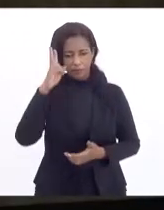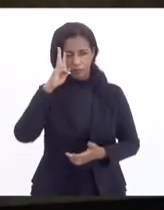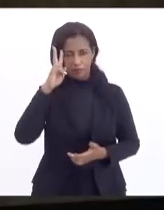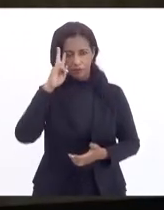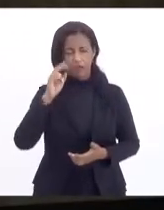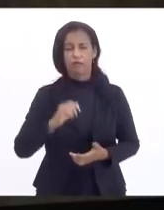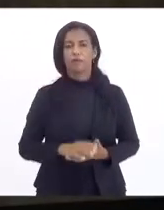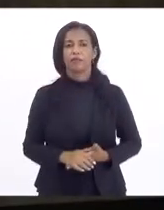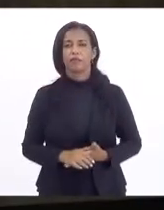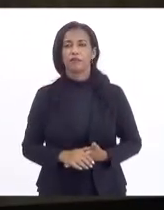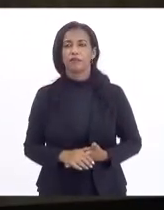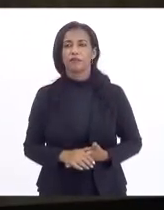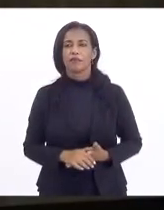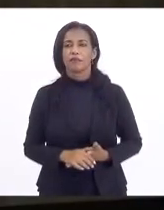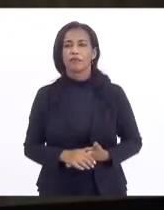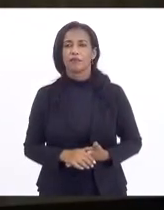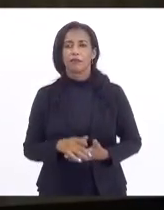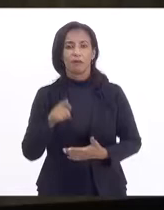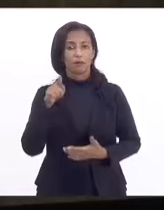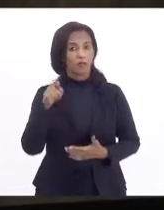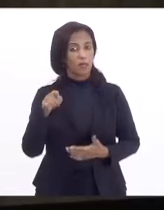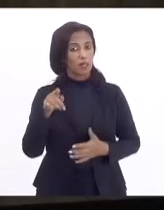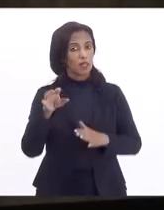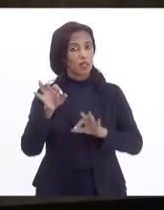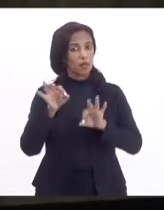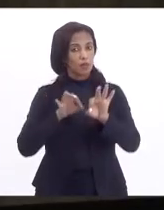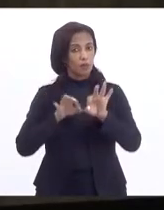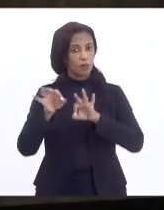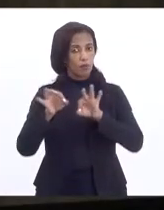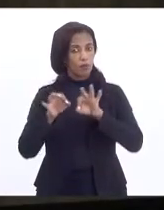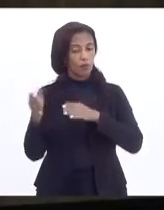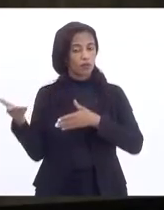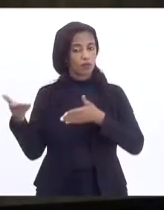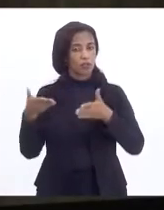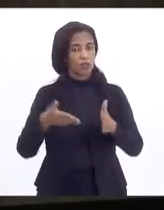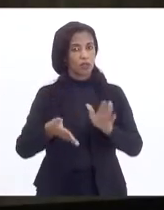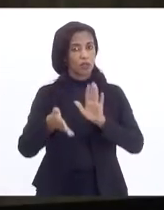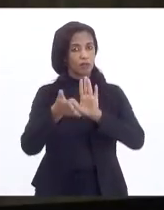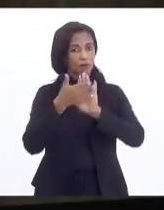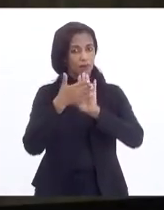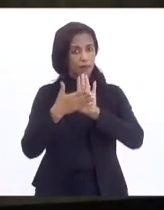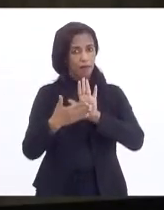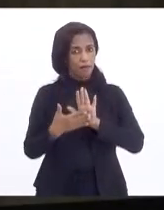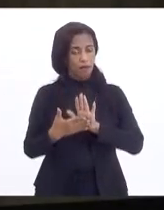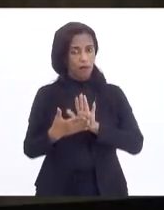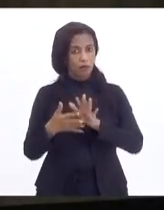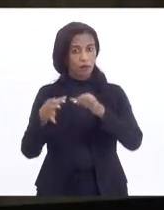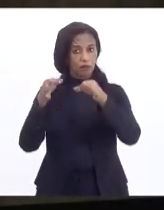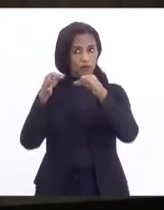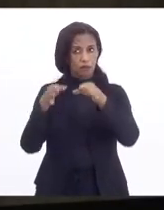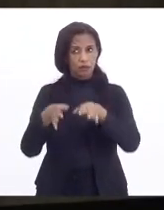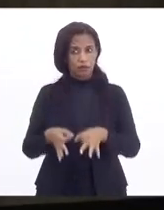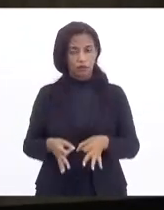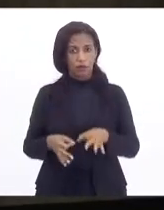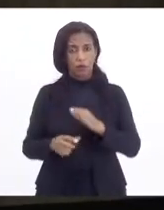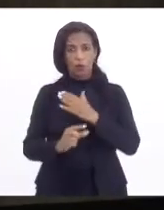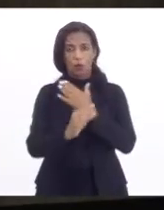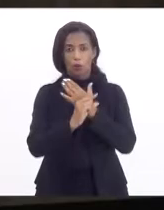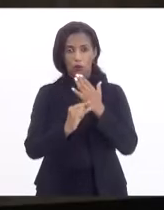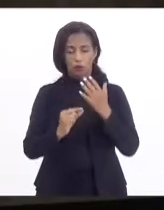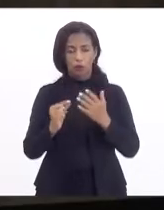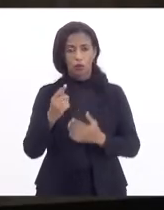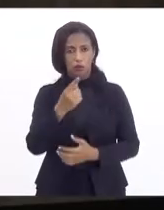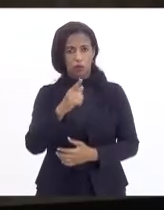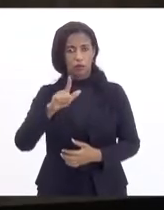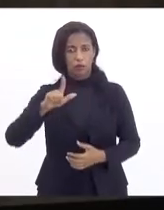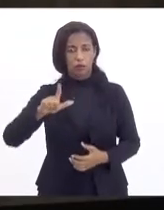retrospectiva para lembrar que esse projeto esteve em pauta e ficou acertado com o autor do